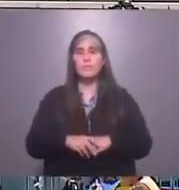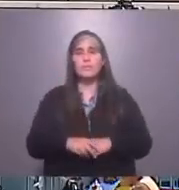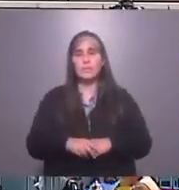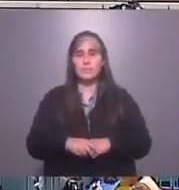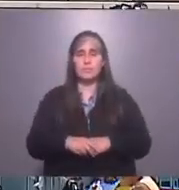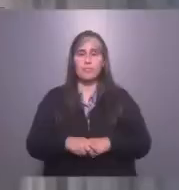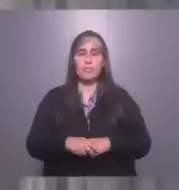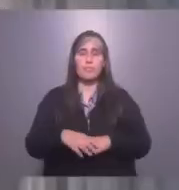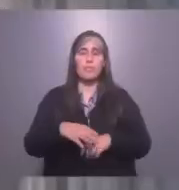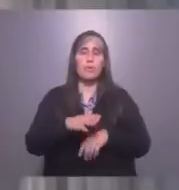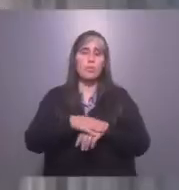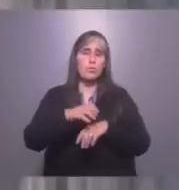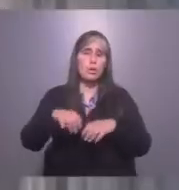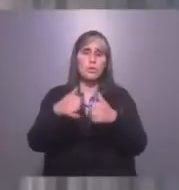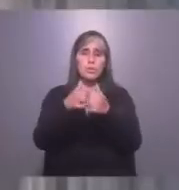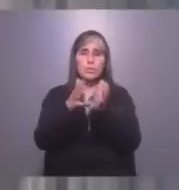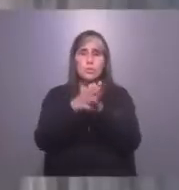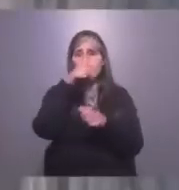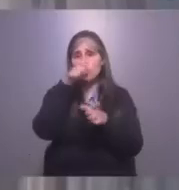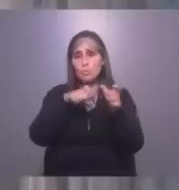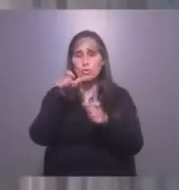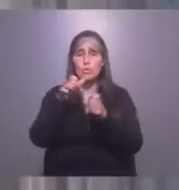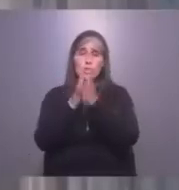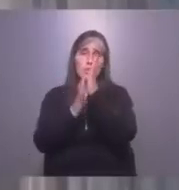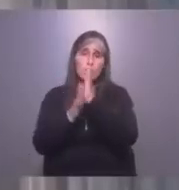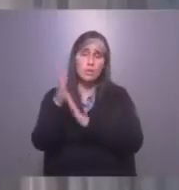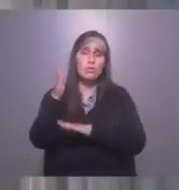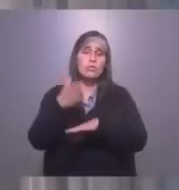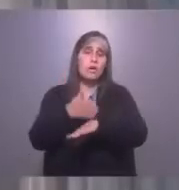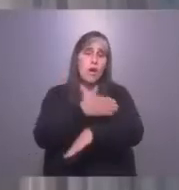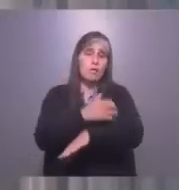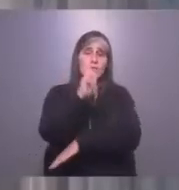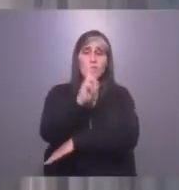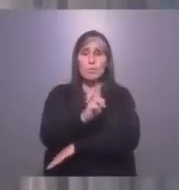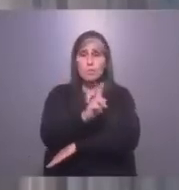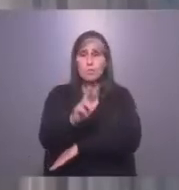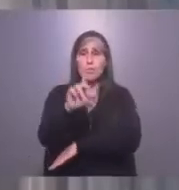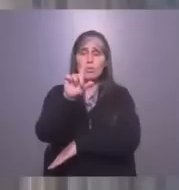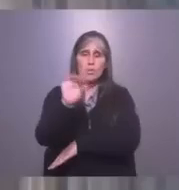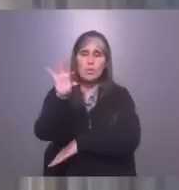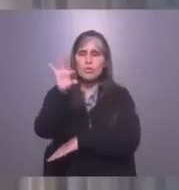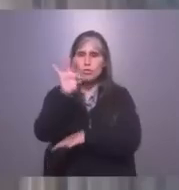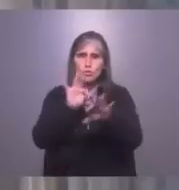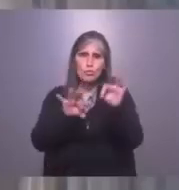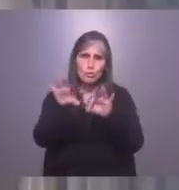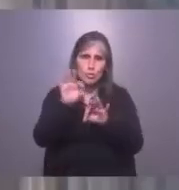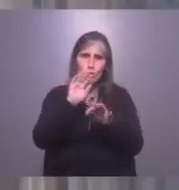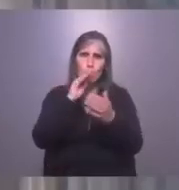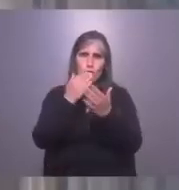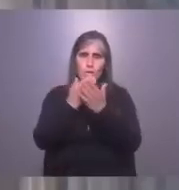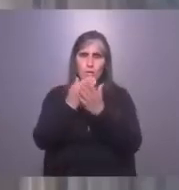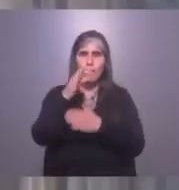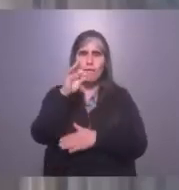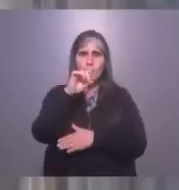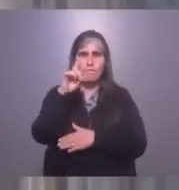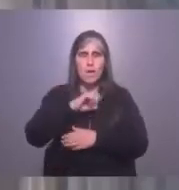Por todos aqueles que Deus abençoou e escolheu, e pelos que chamou à fé e marcou pelo